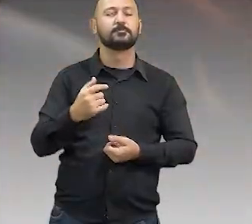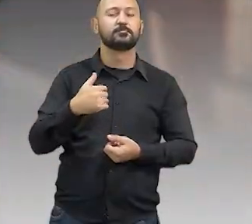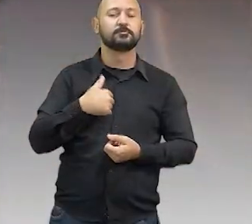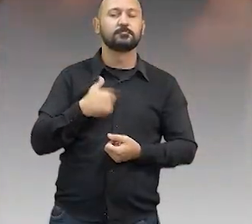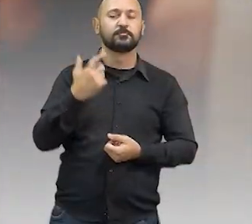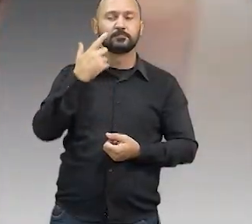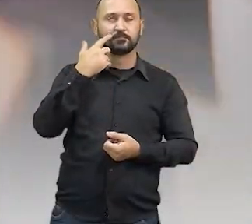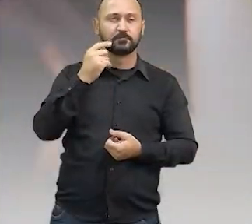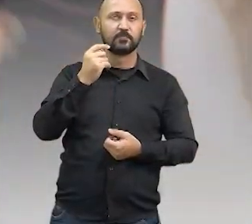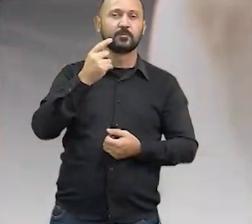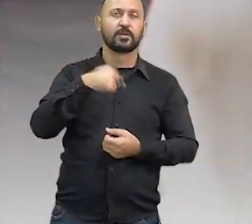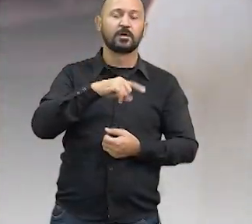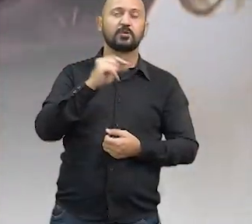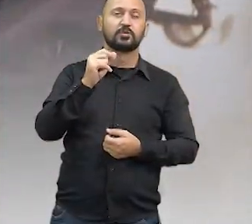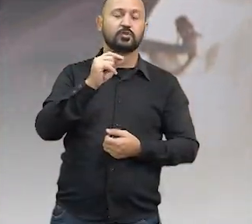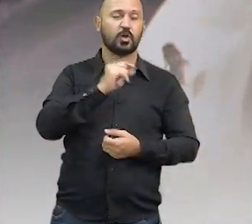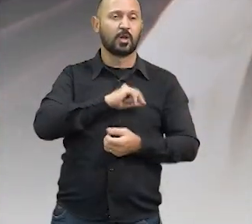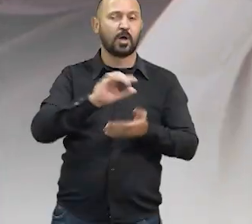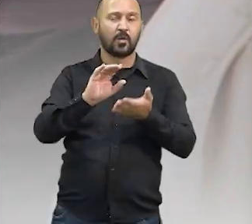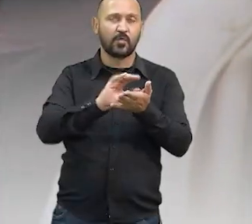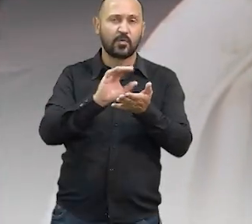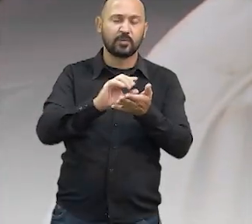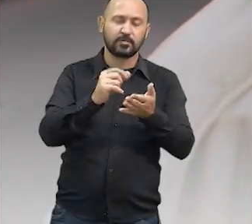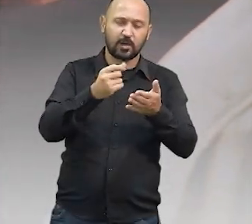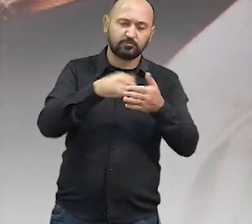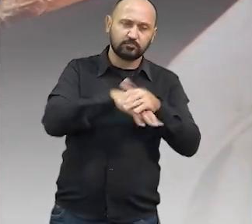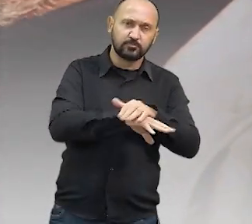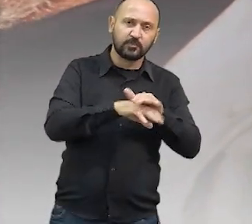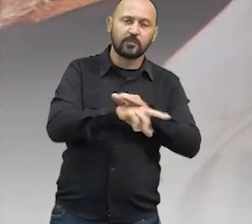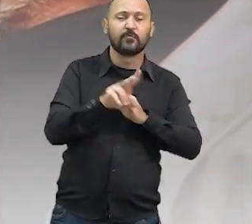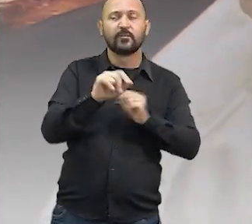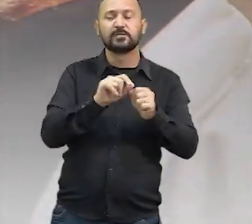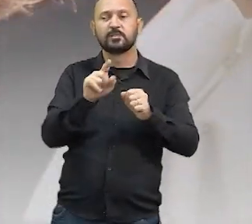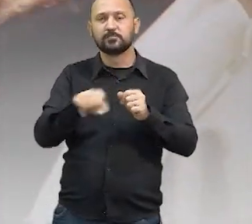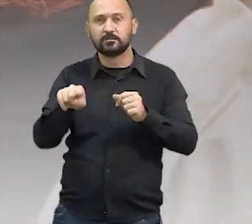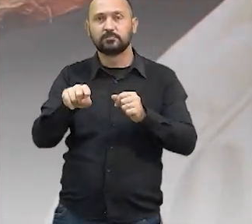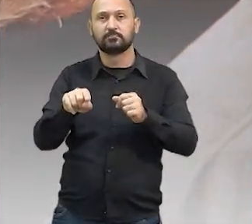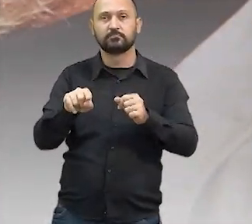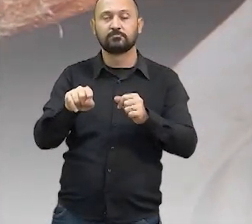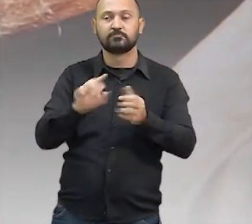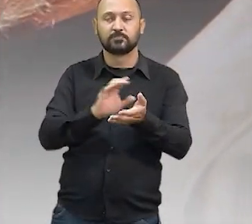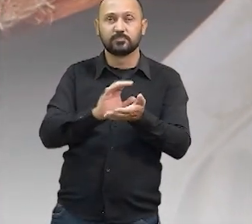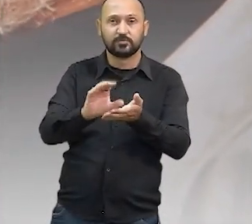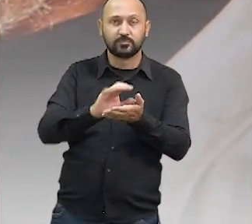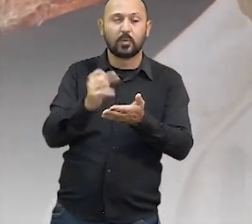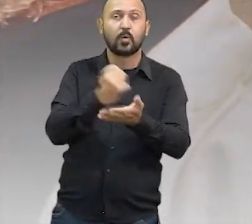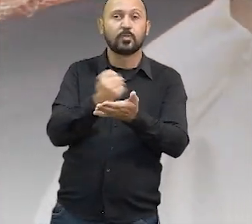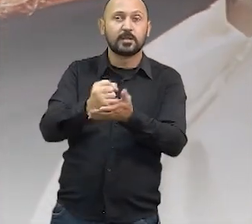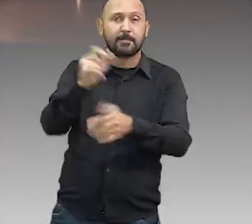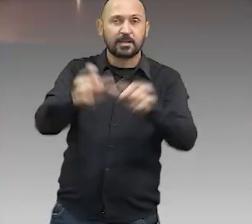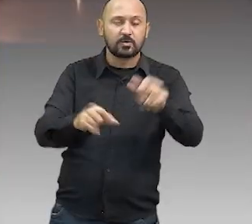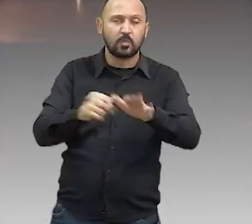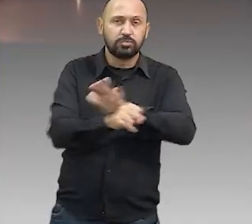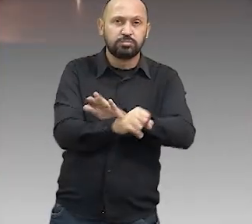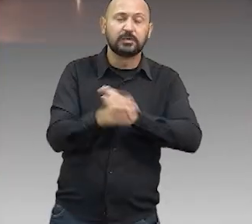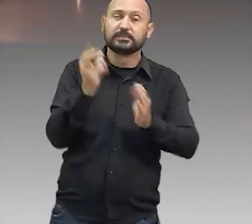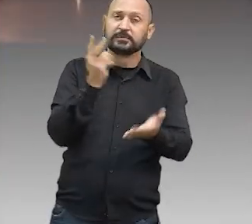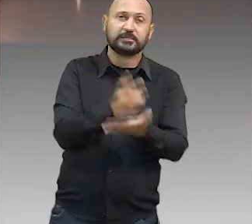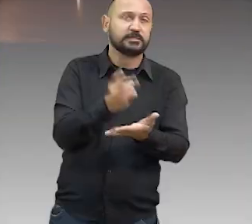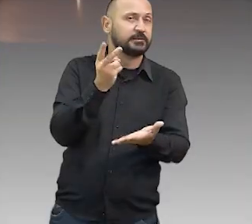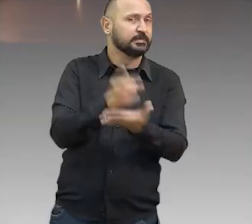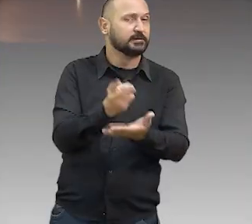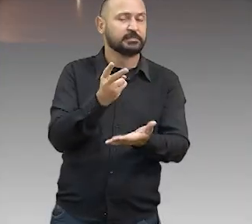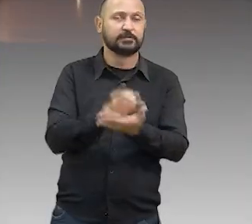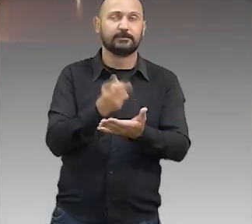gente faturava ou que sobrava, a gente, vamos fazer o quê? Contratar gente. Então, esse foi o